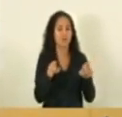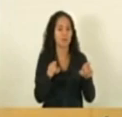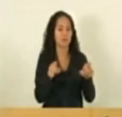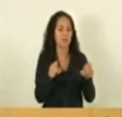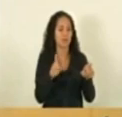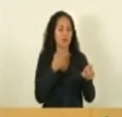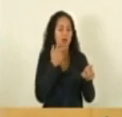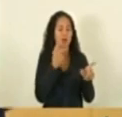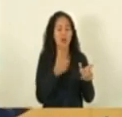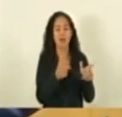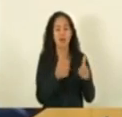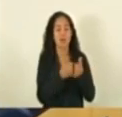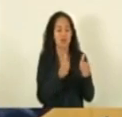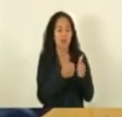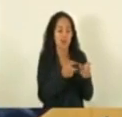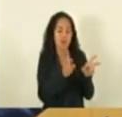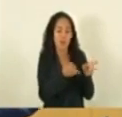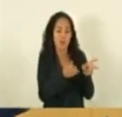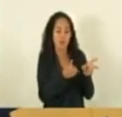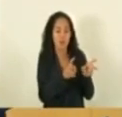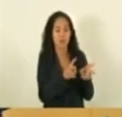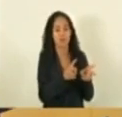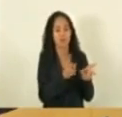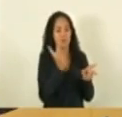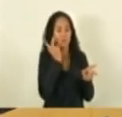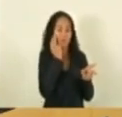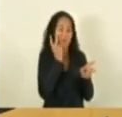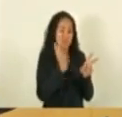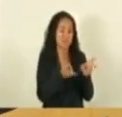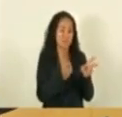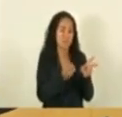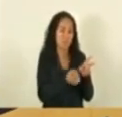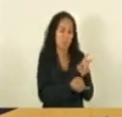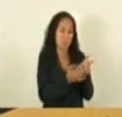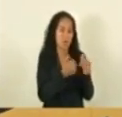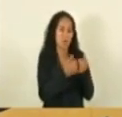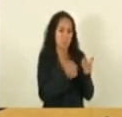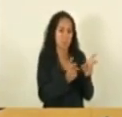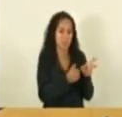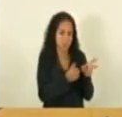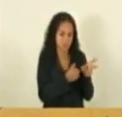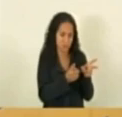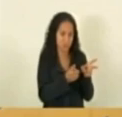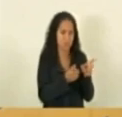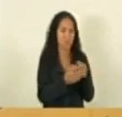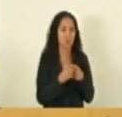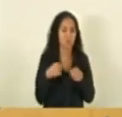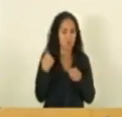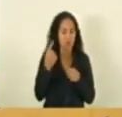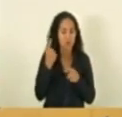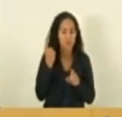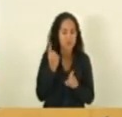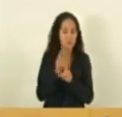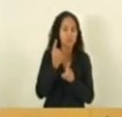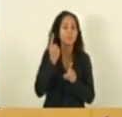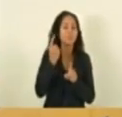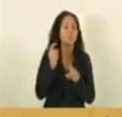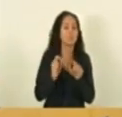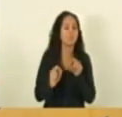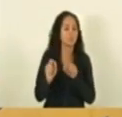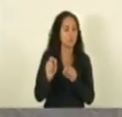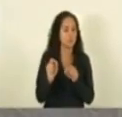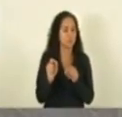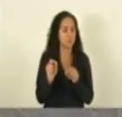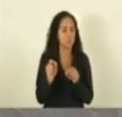regular, a frota prevista. Então, dessa forma, nós identificamos